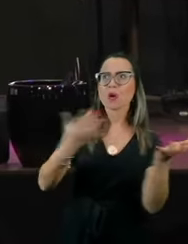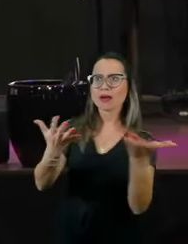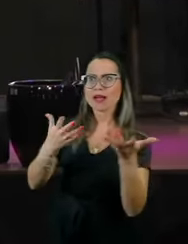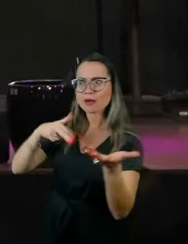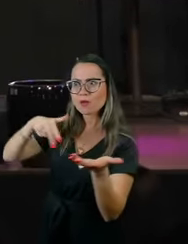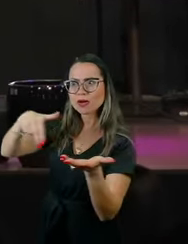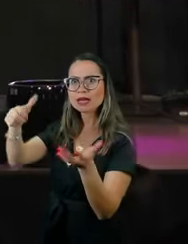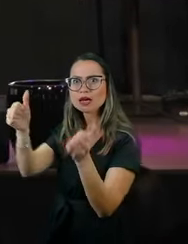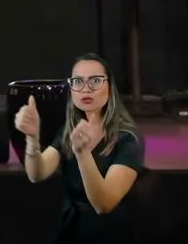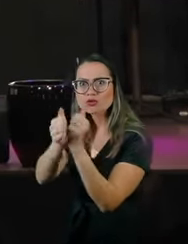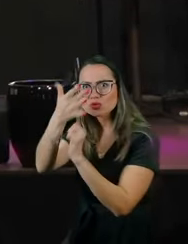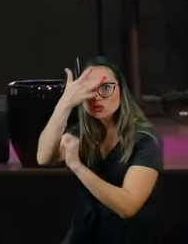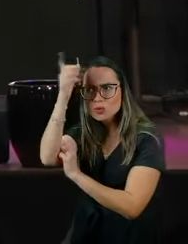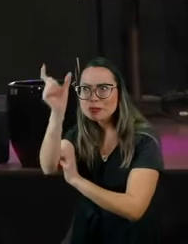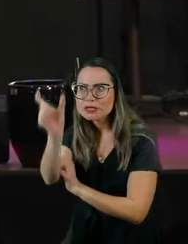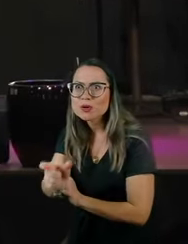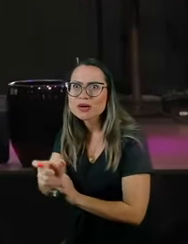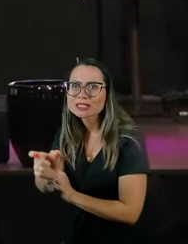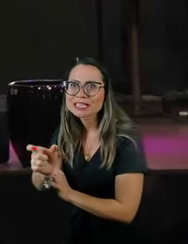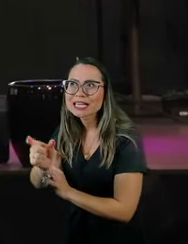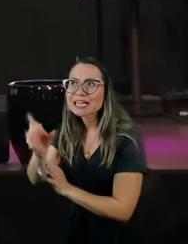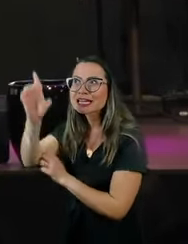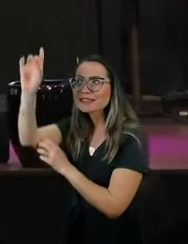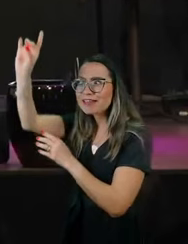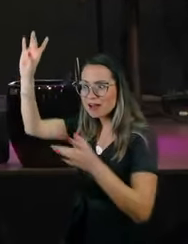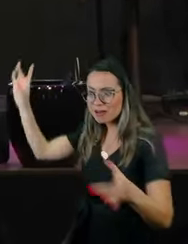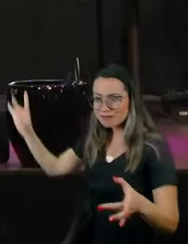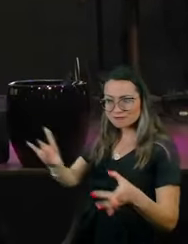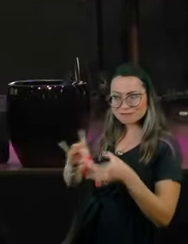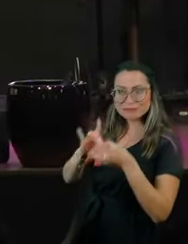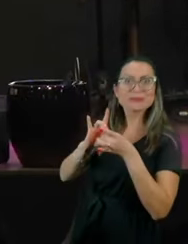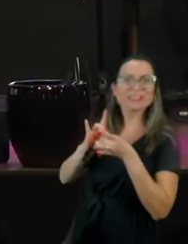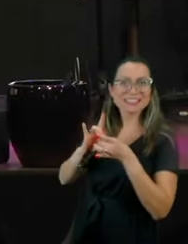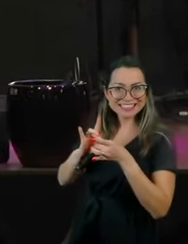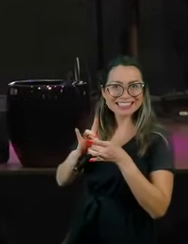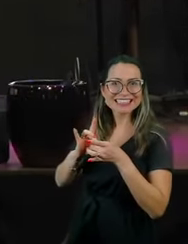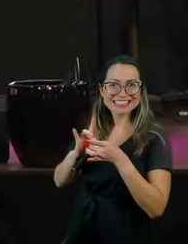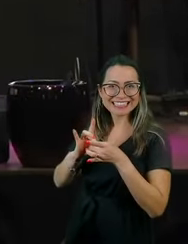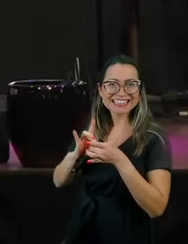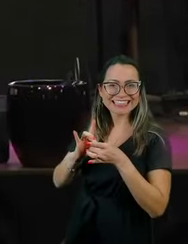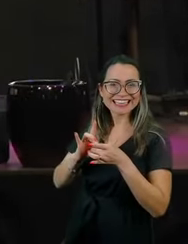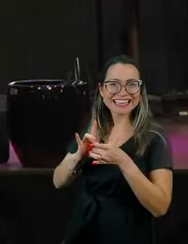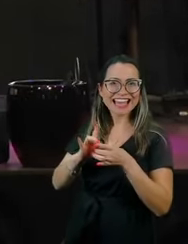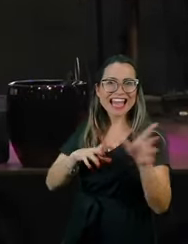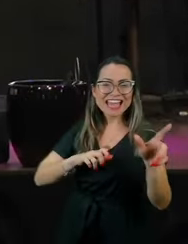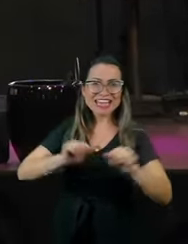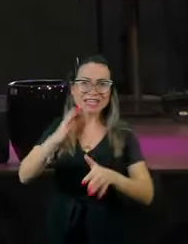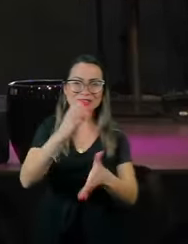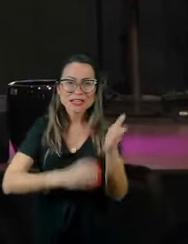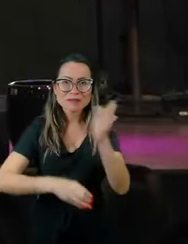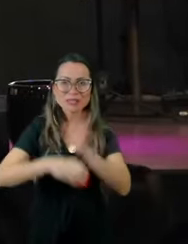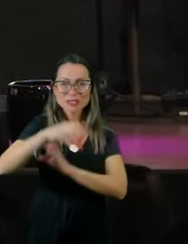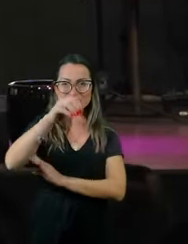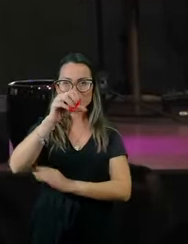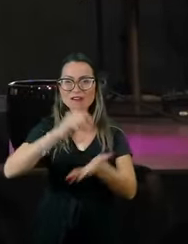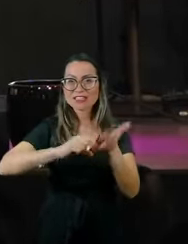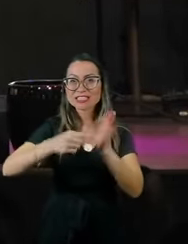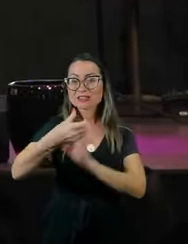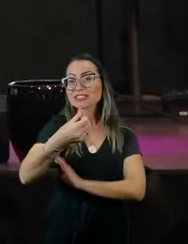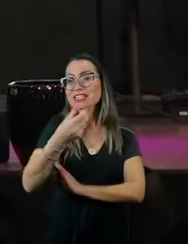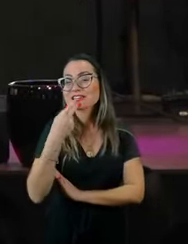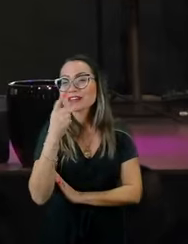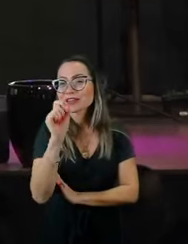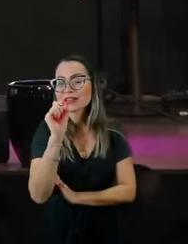de Deus. E em Atos 9, 26, diz assim, quando Saulo chegou a Jerusalém, tentou